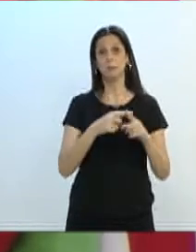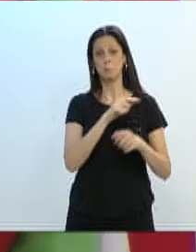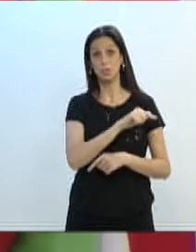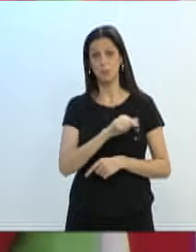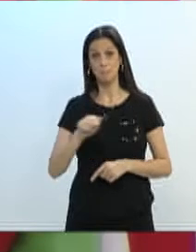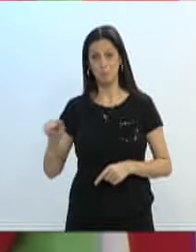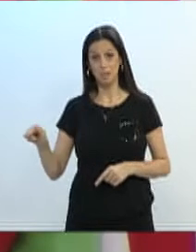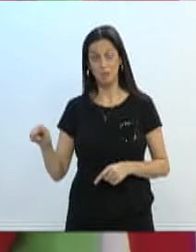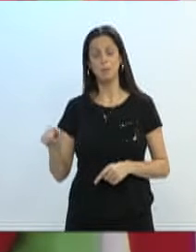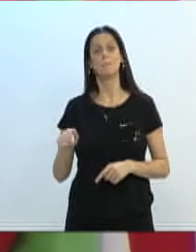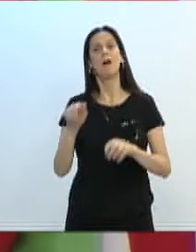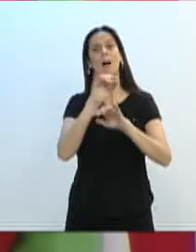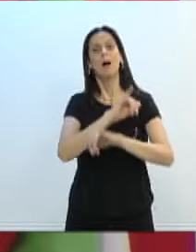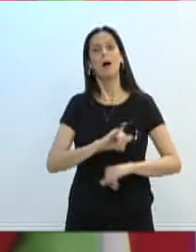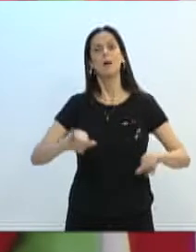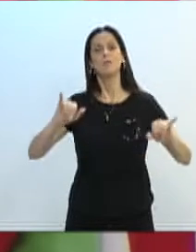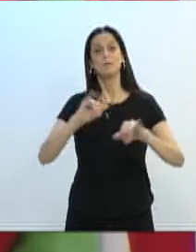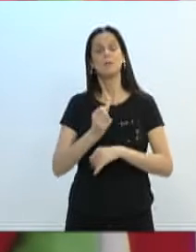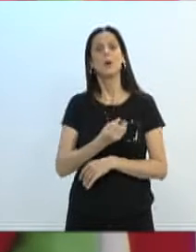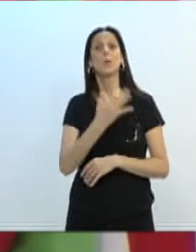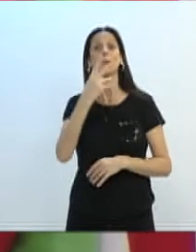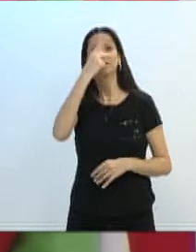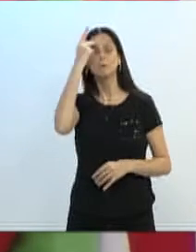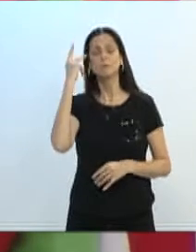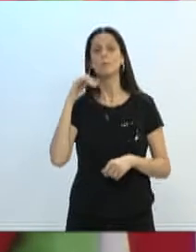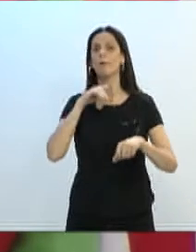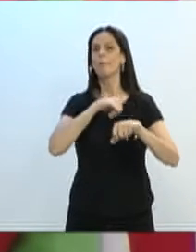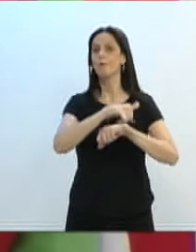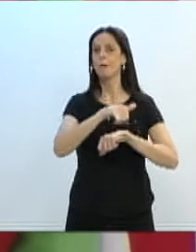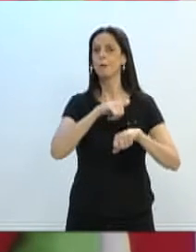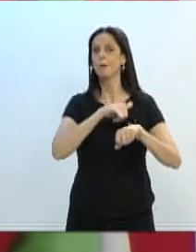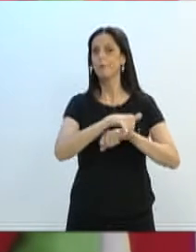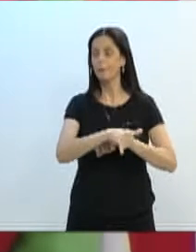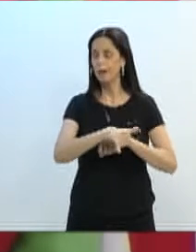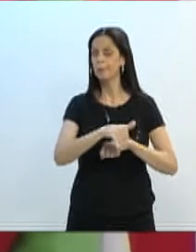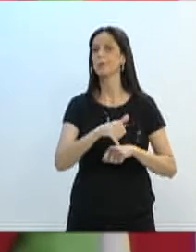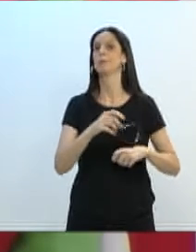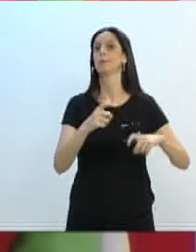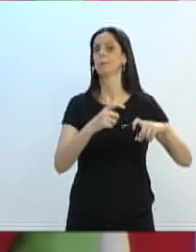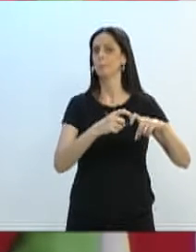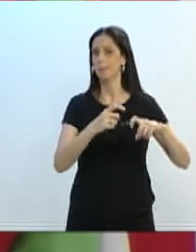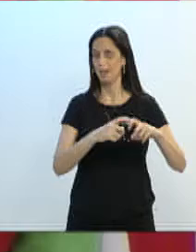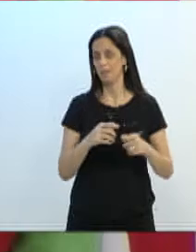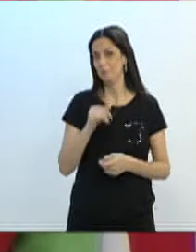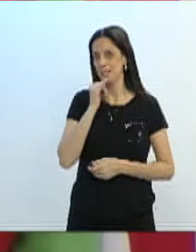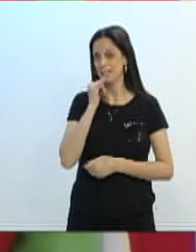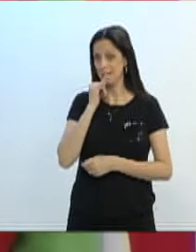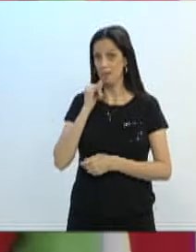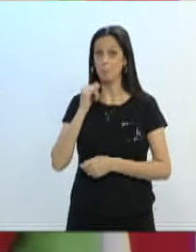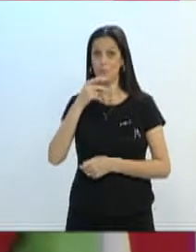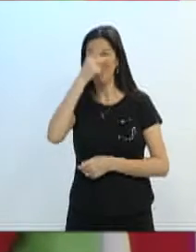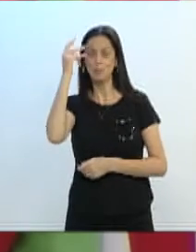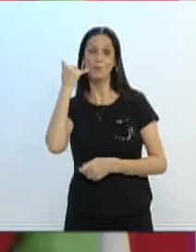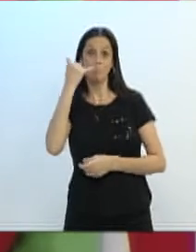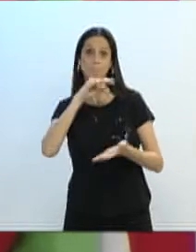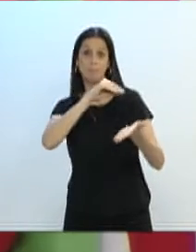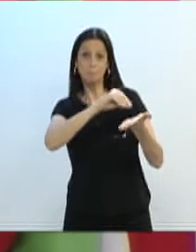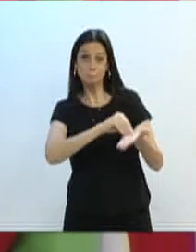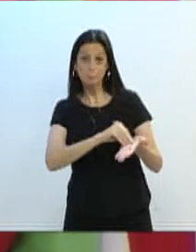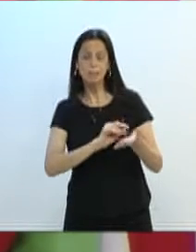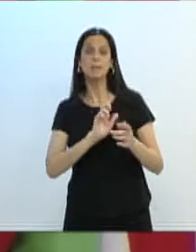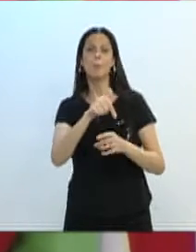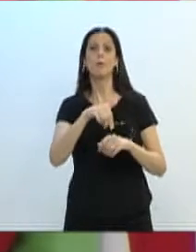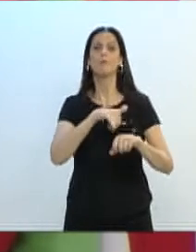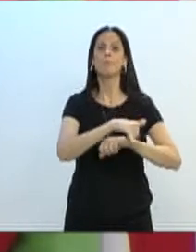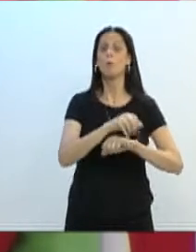faltas que acontecem no município, no sistema de saúde pública aqui da cidade. Isso publicando no nosso site, nas mídias sociais